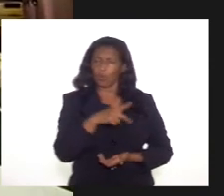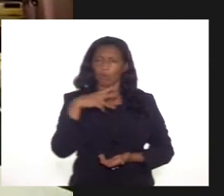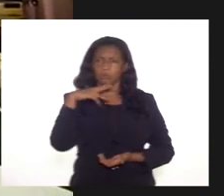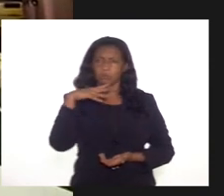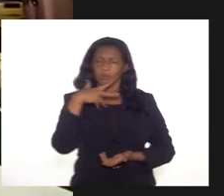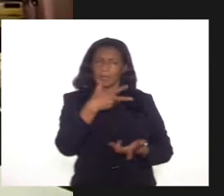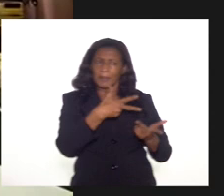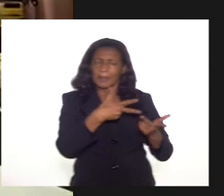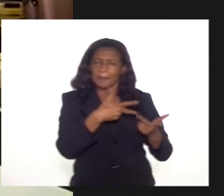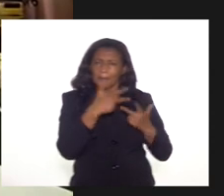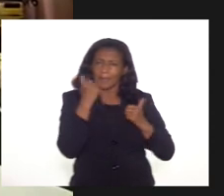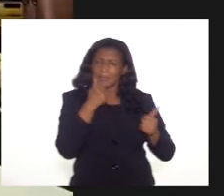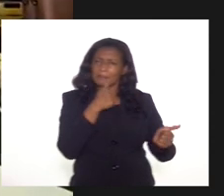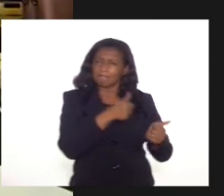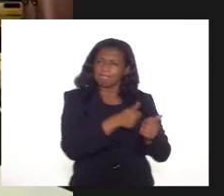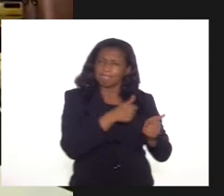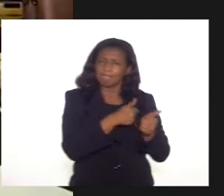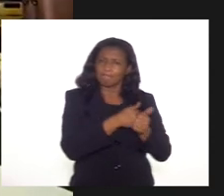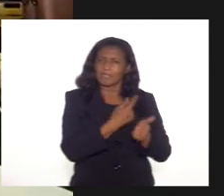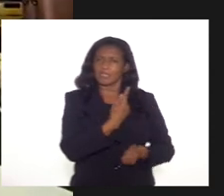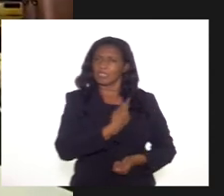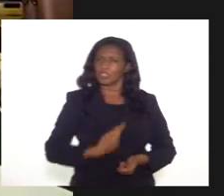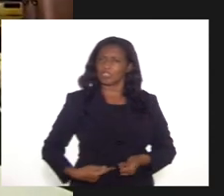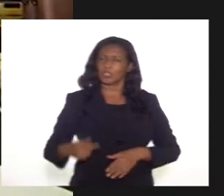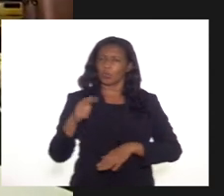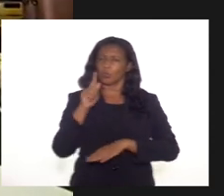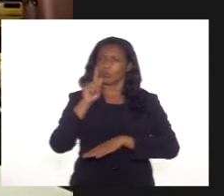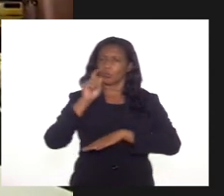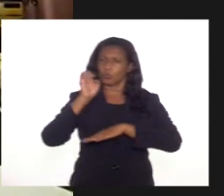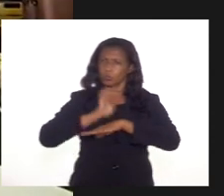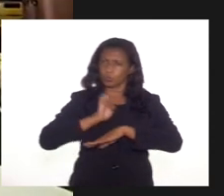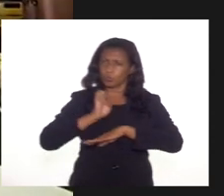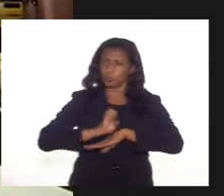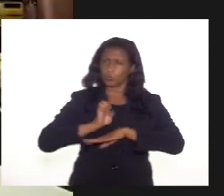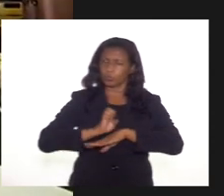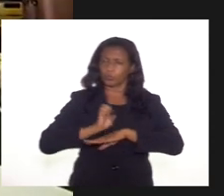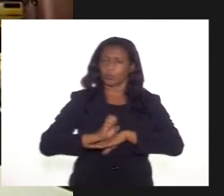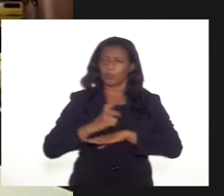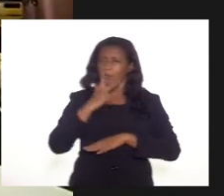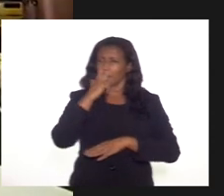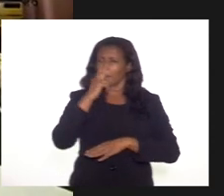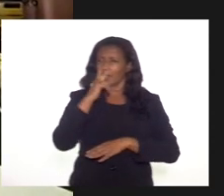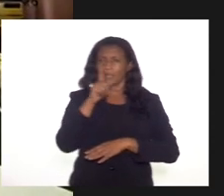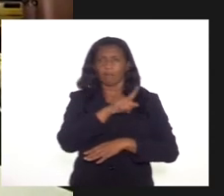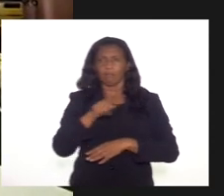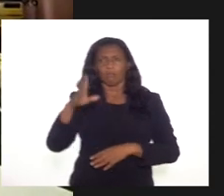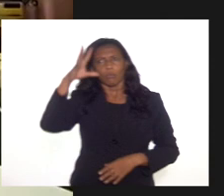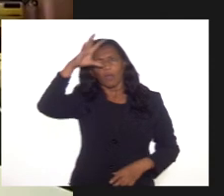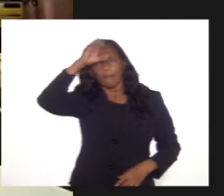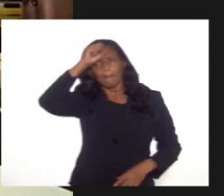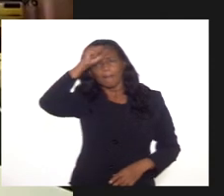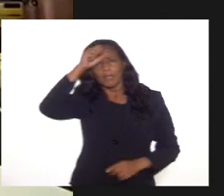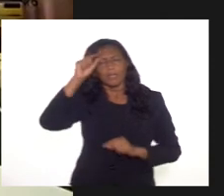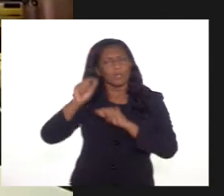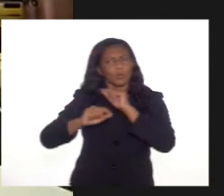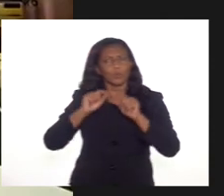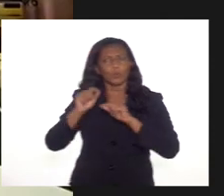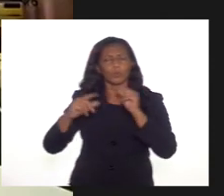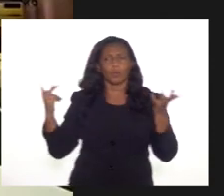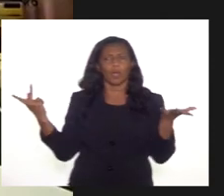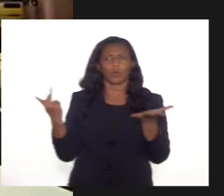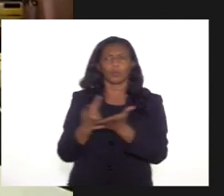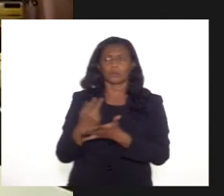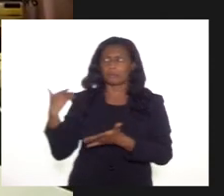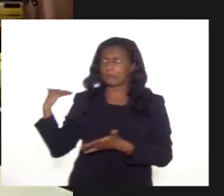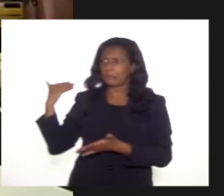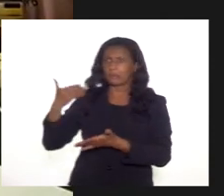perseguem essa gestão do governo estadual que parece que não aprendeu com o que acabou de